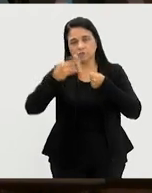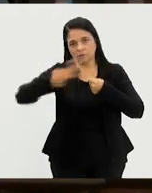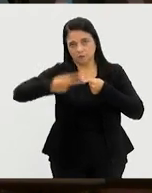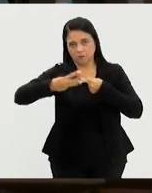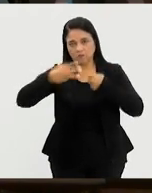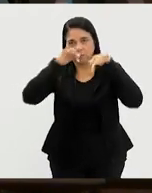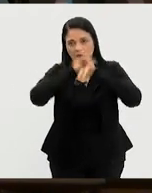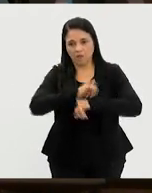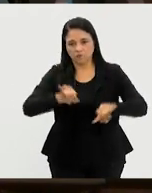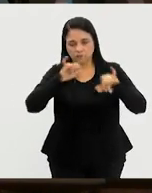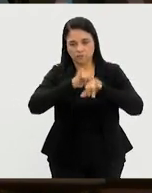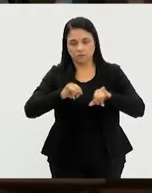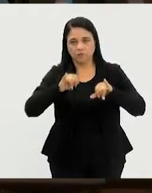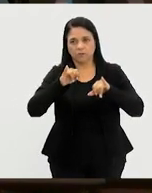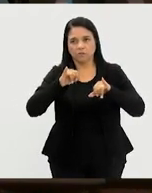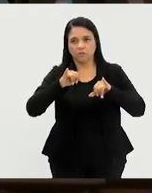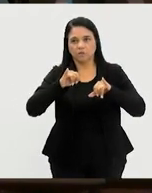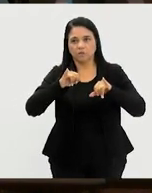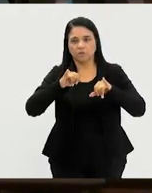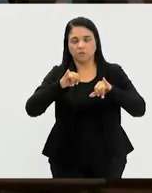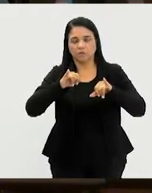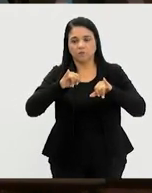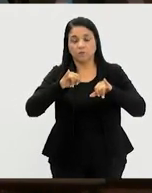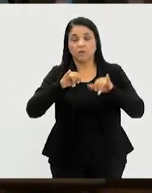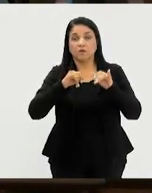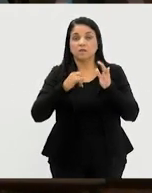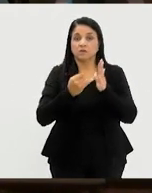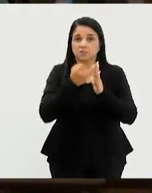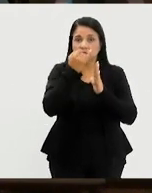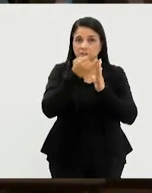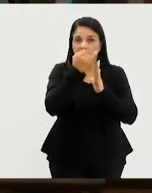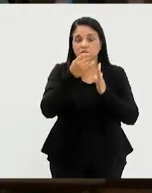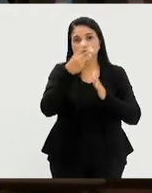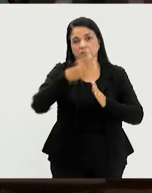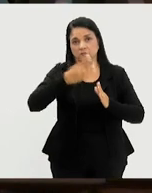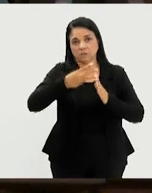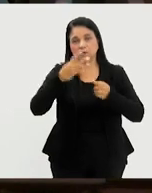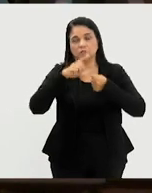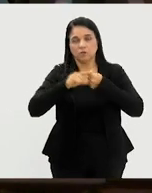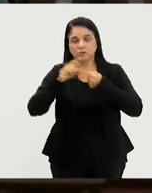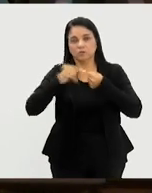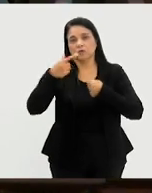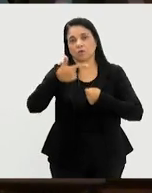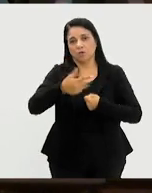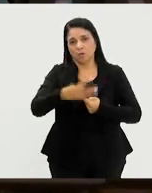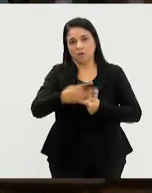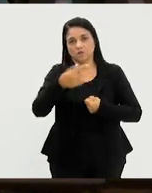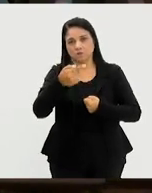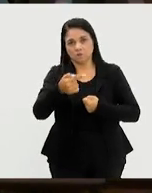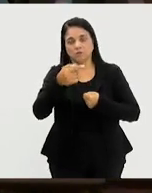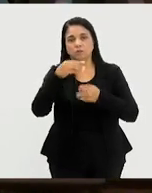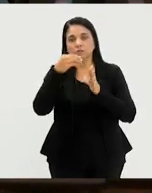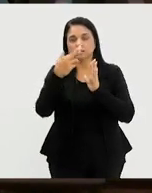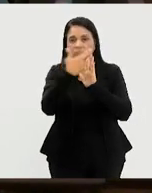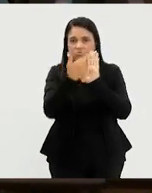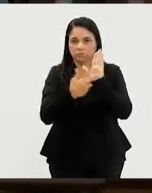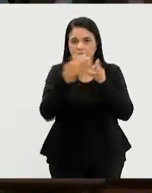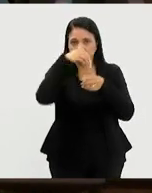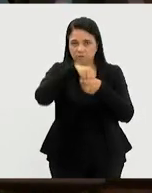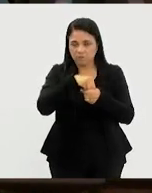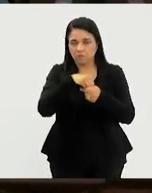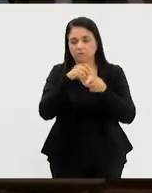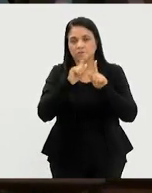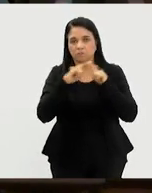3º Com artigo com o inciso Tero do artigo 47 do Regimento Interno em tramitação